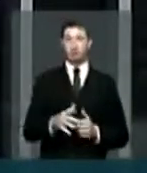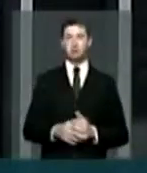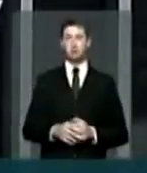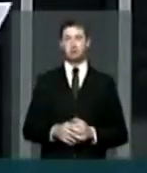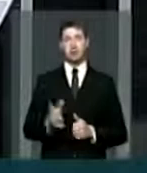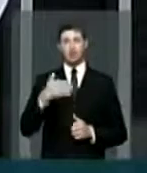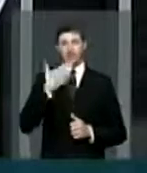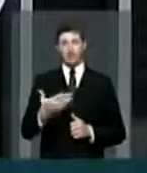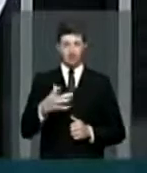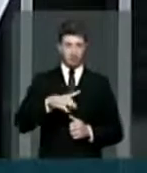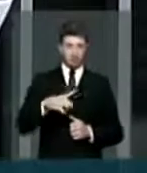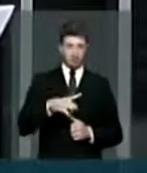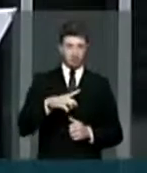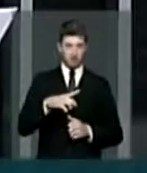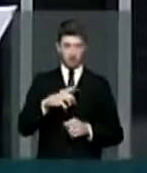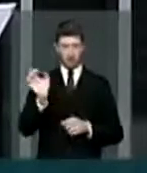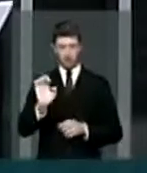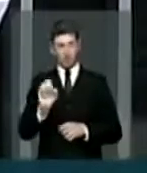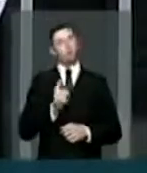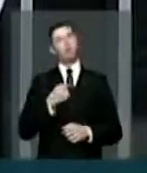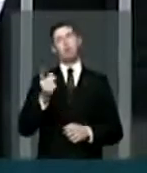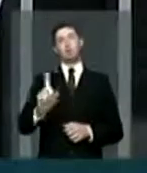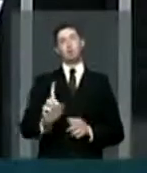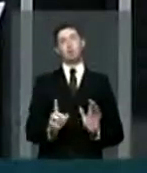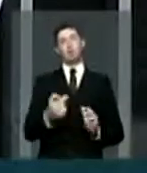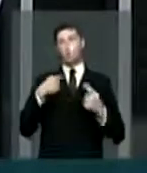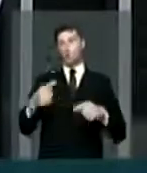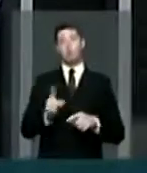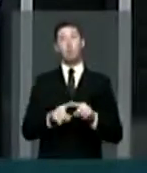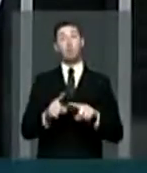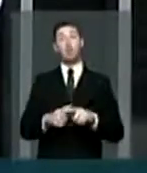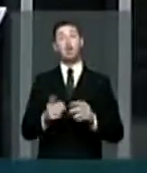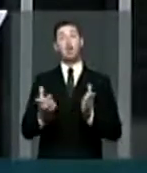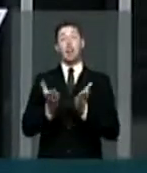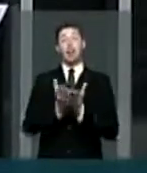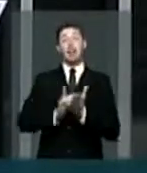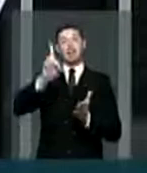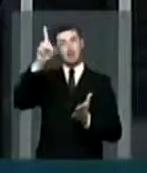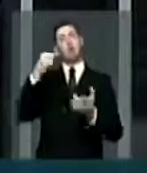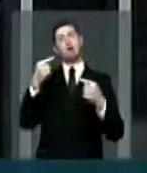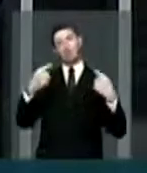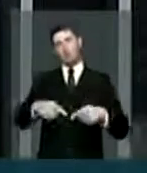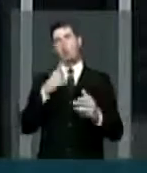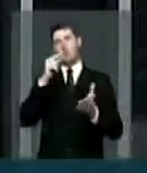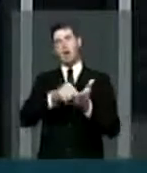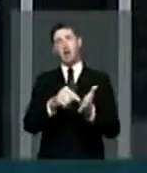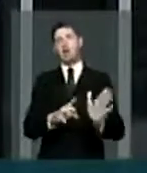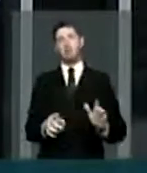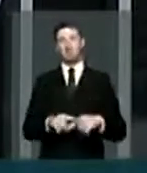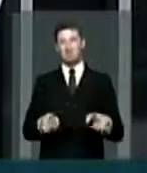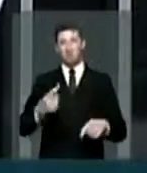sou favorável às práticas sexuais, pois os princípios bíblicos são contra tais práticas, mas isso não quer dizer que